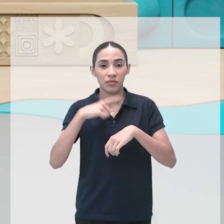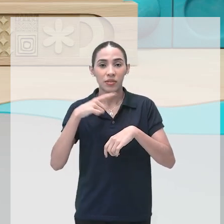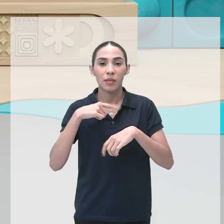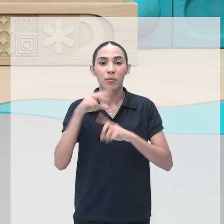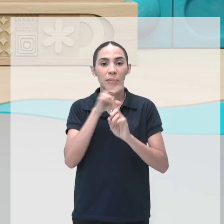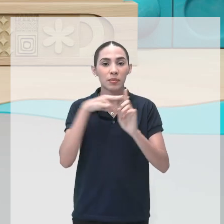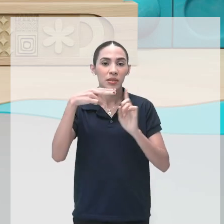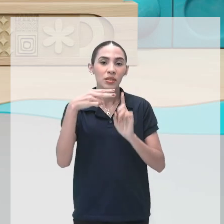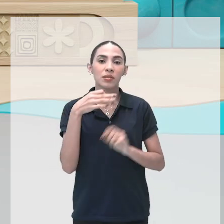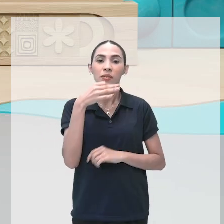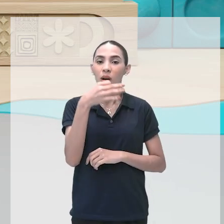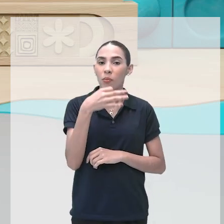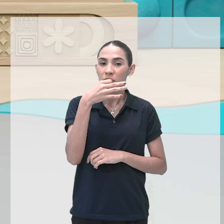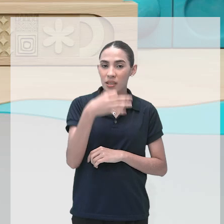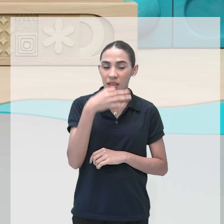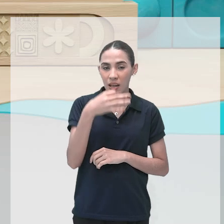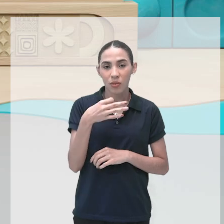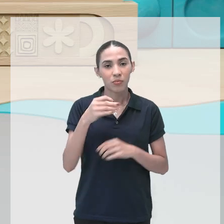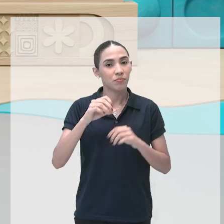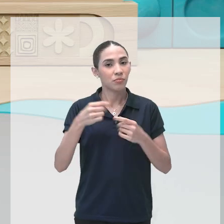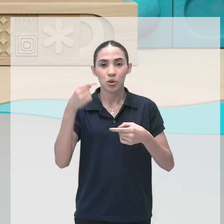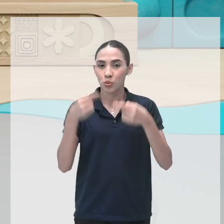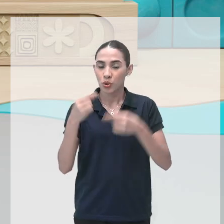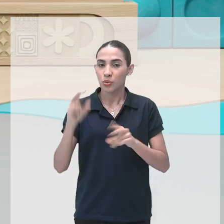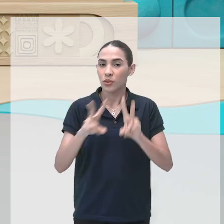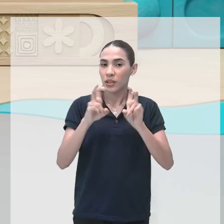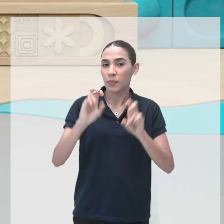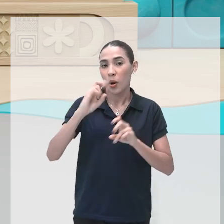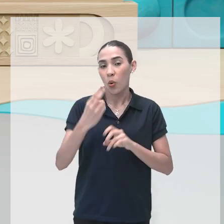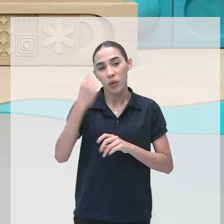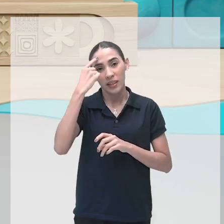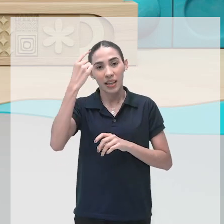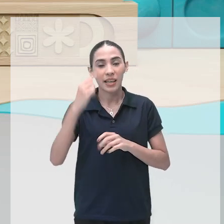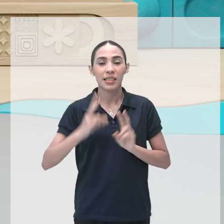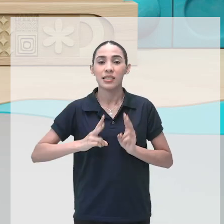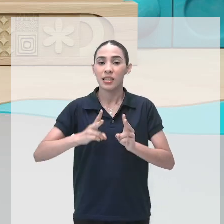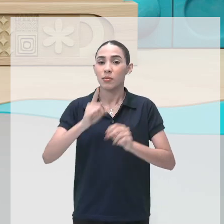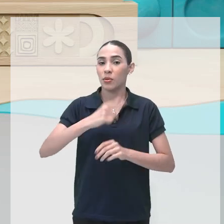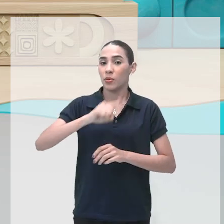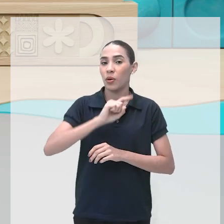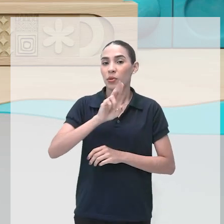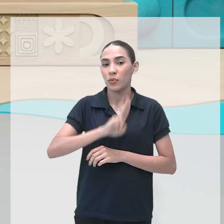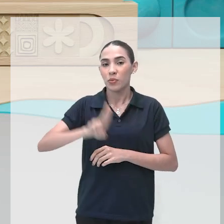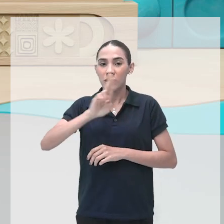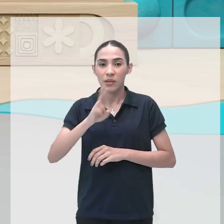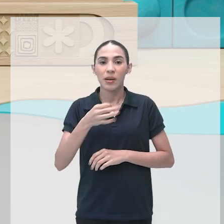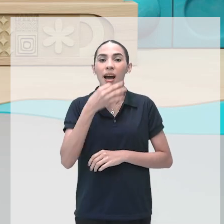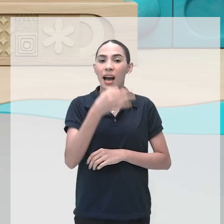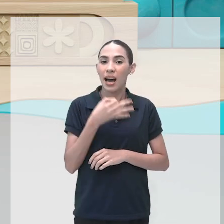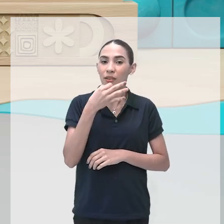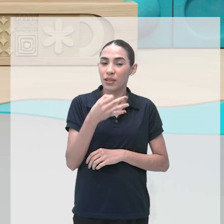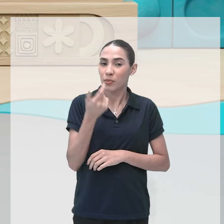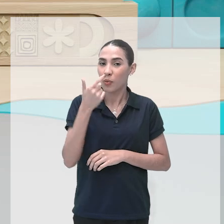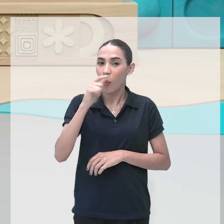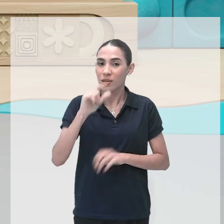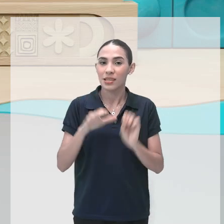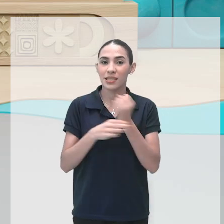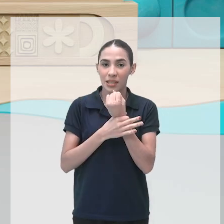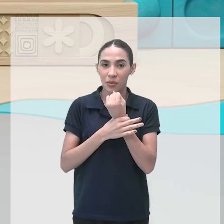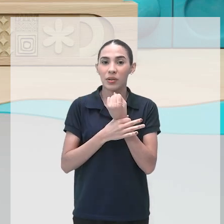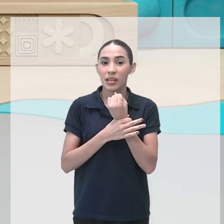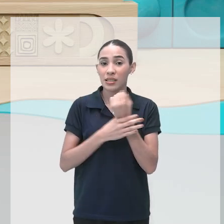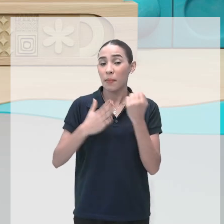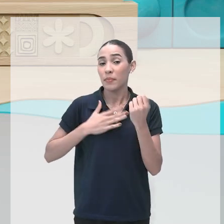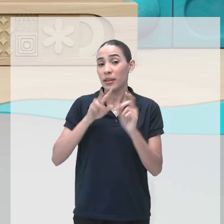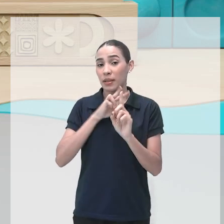estamos discutindo determinada ideia, sempre nós utilizamos argumentos para defender o nosso ponto